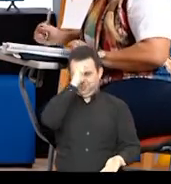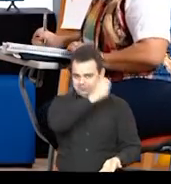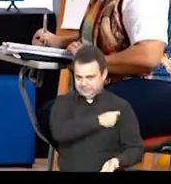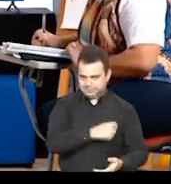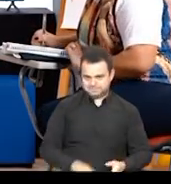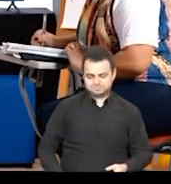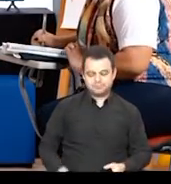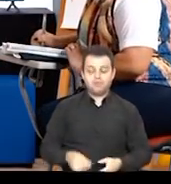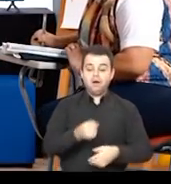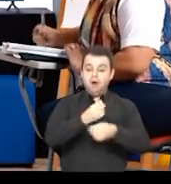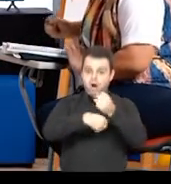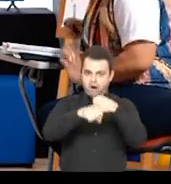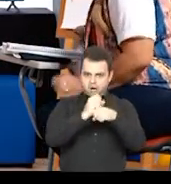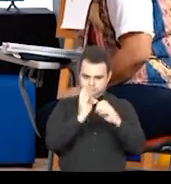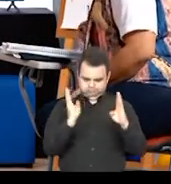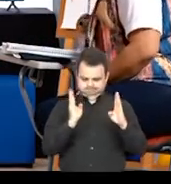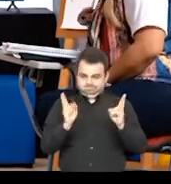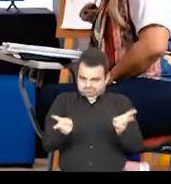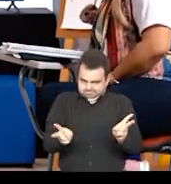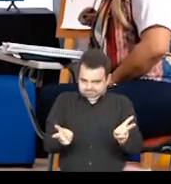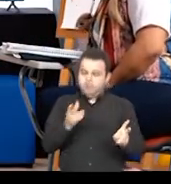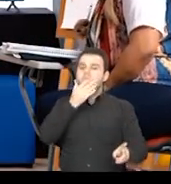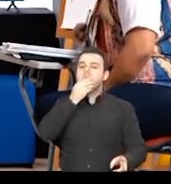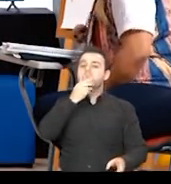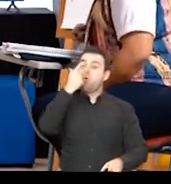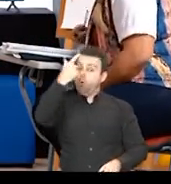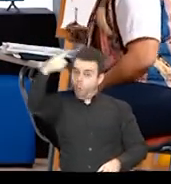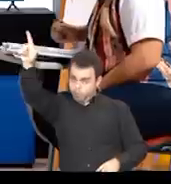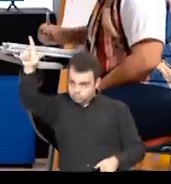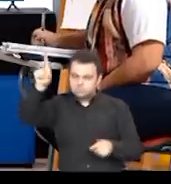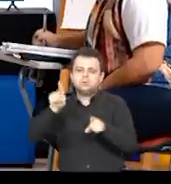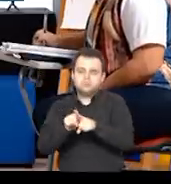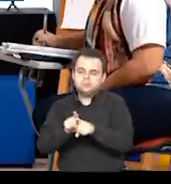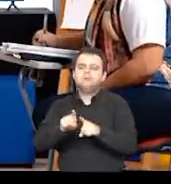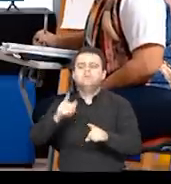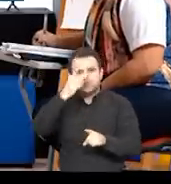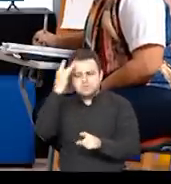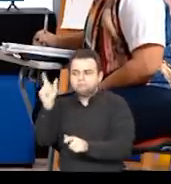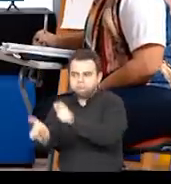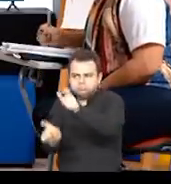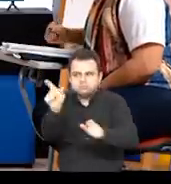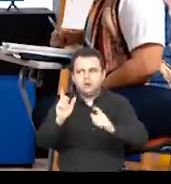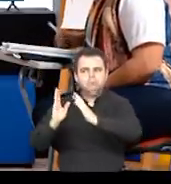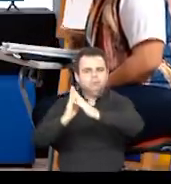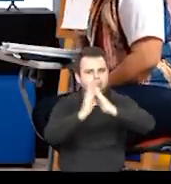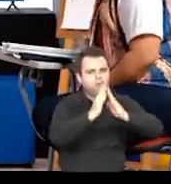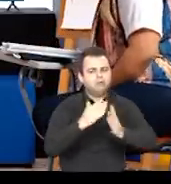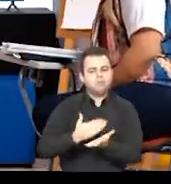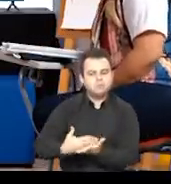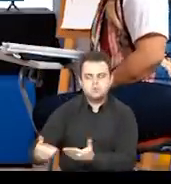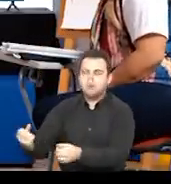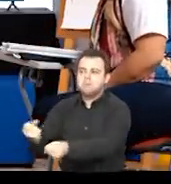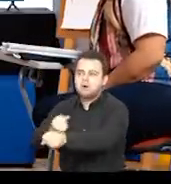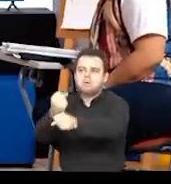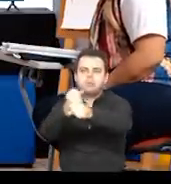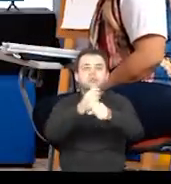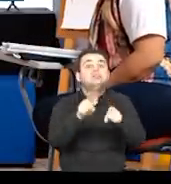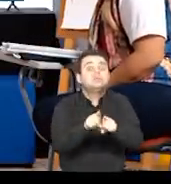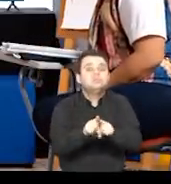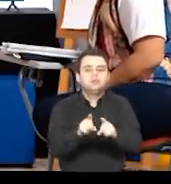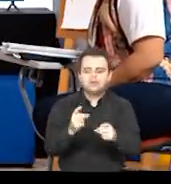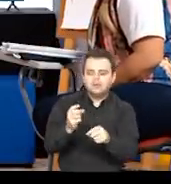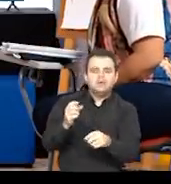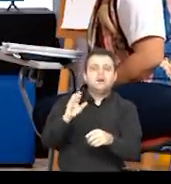ano, João Bernardino de Seixas e moradores da vizinhança começaram a construção de um cruzeiro de madeira e